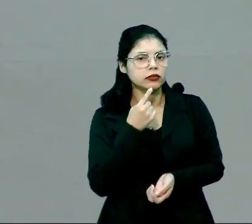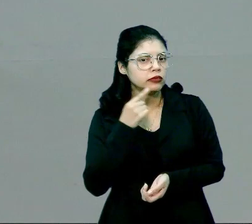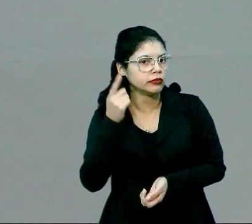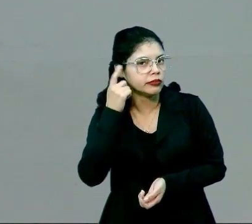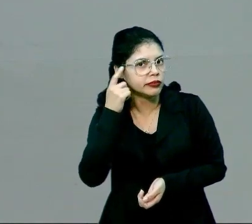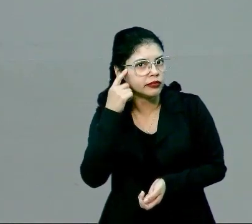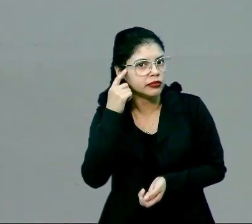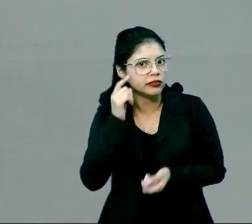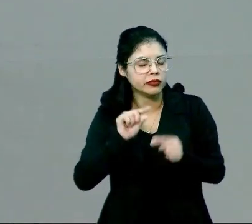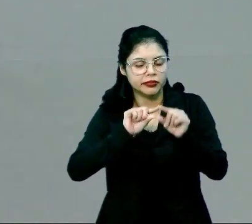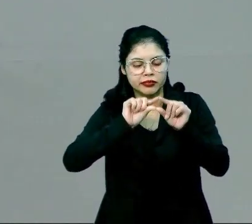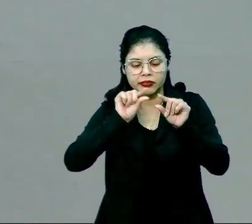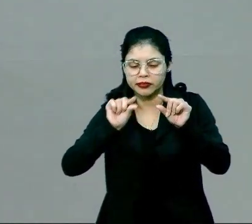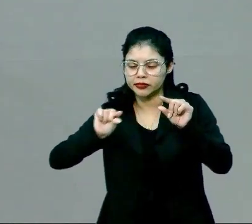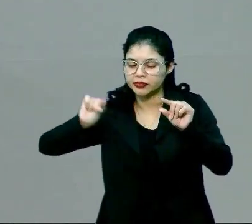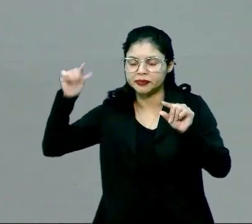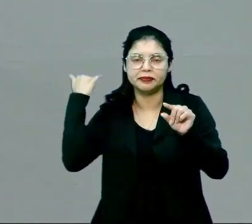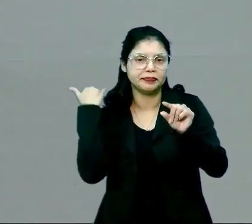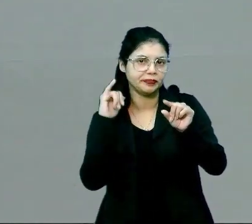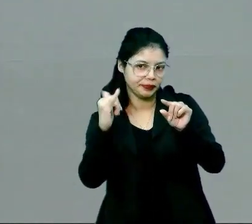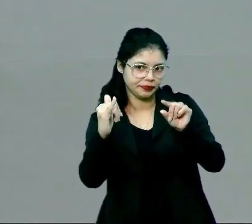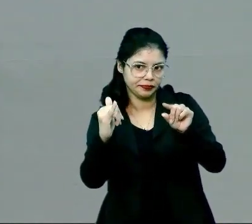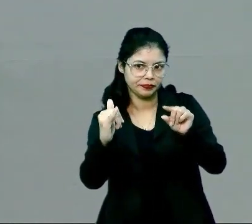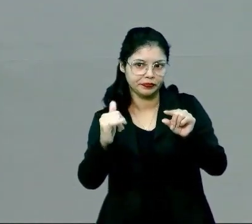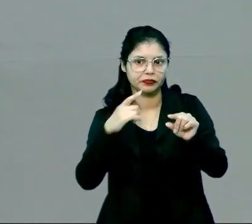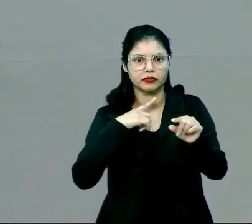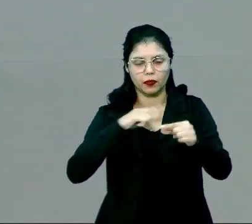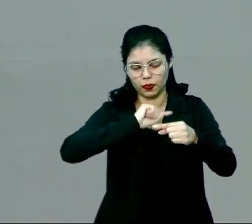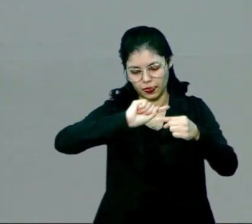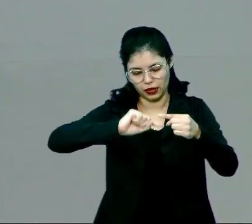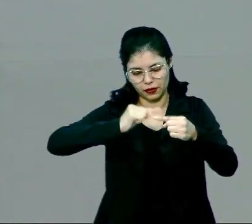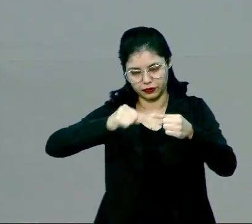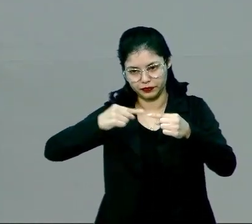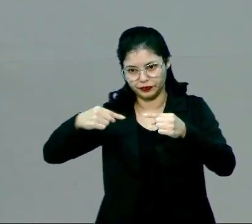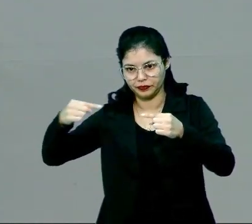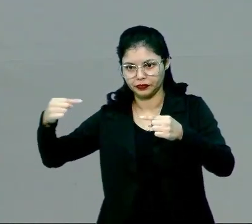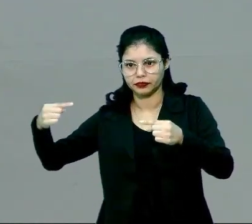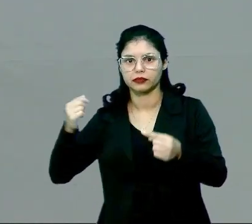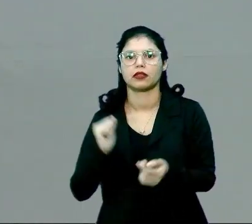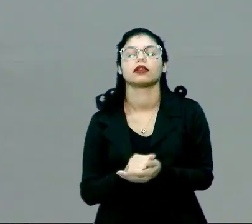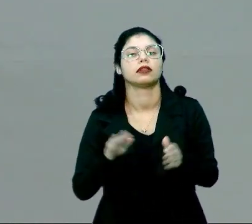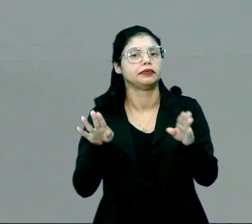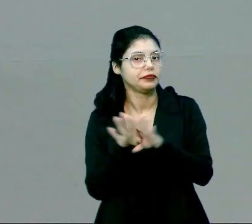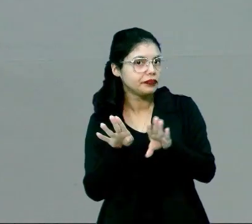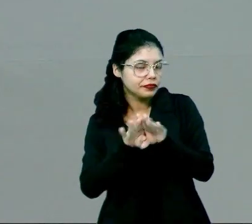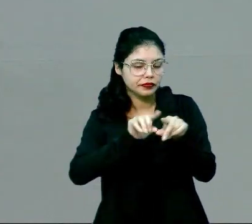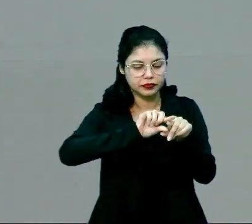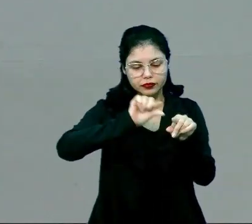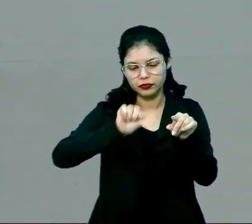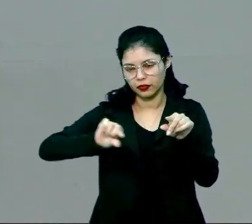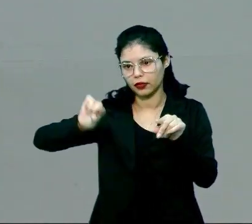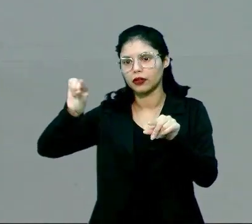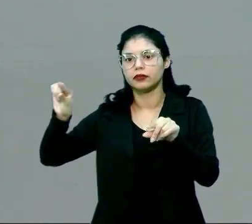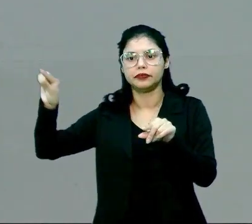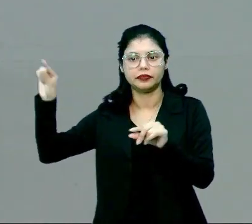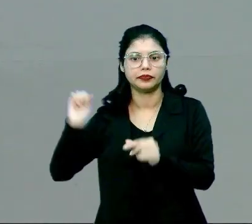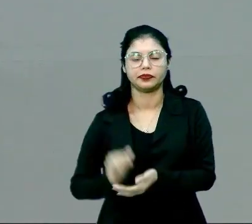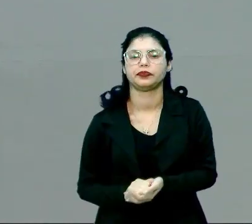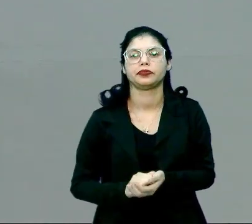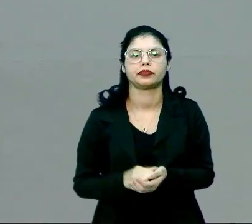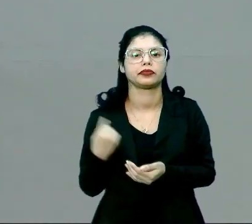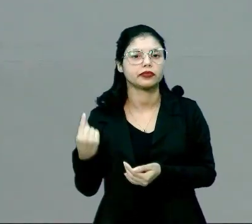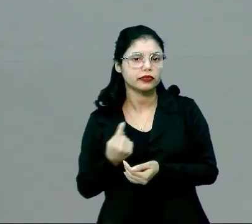imaginação um fio de condução elétrica. Ele não tem um isolante? Pois é, o neurônio ele segue essa linha de raciocínio, tá?